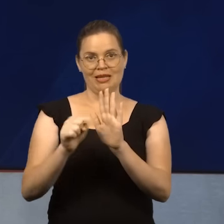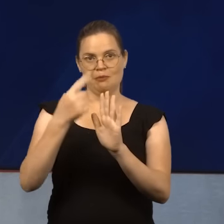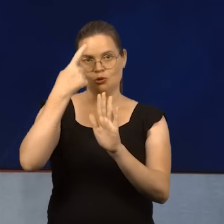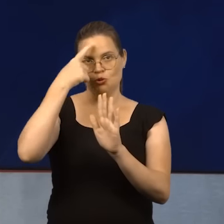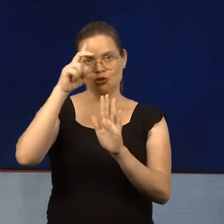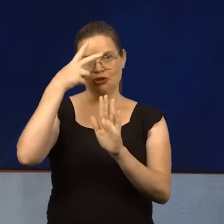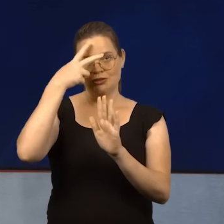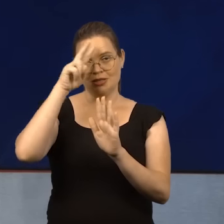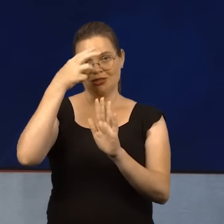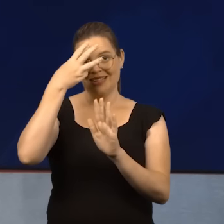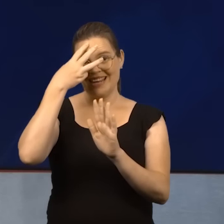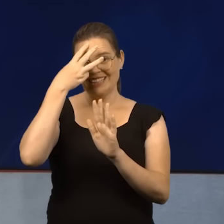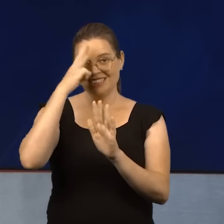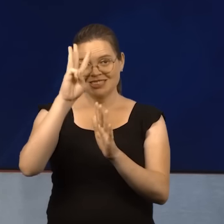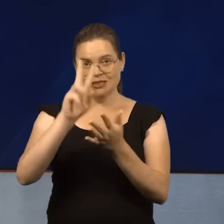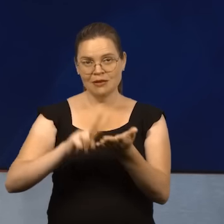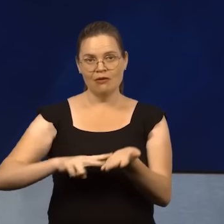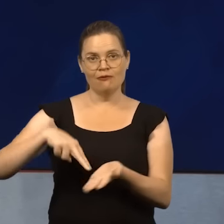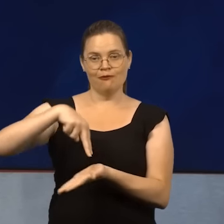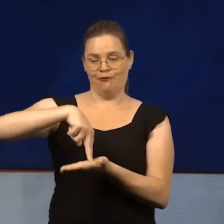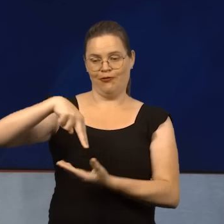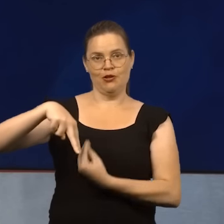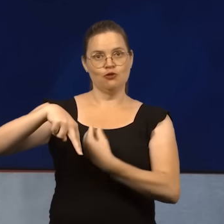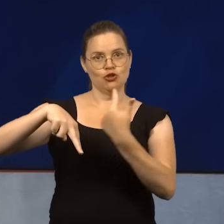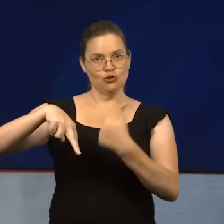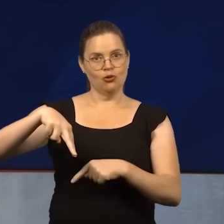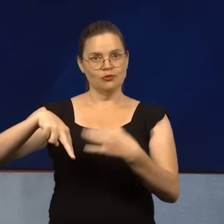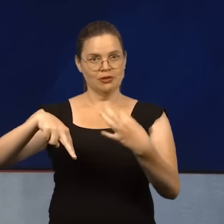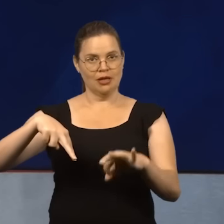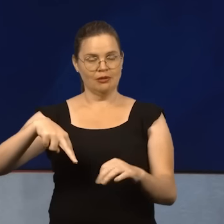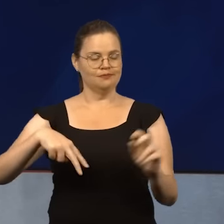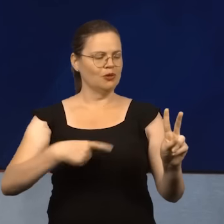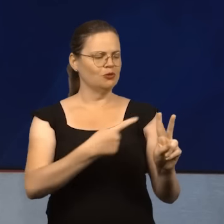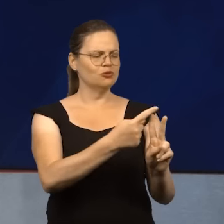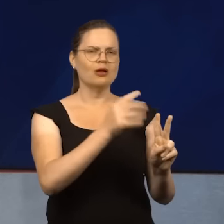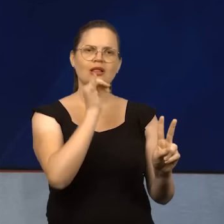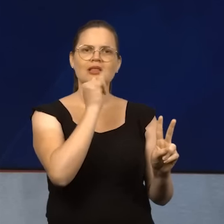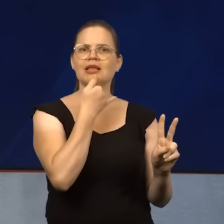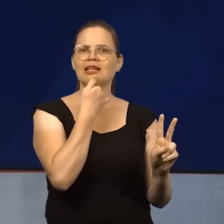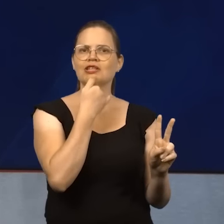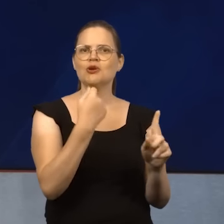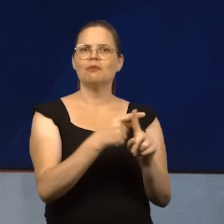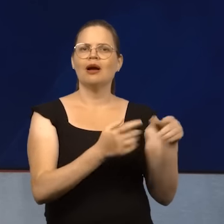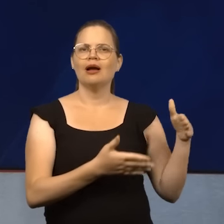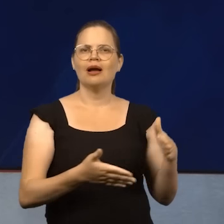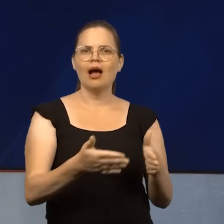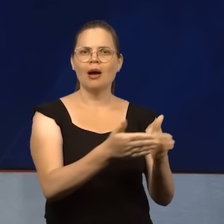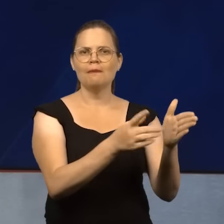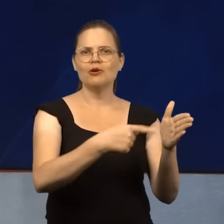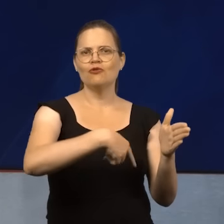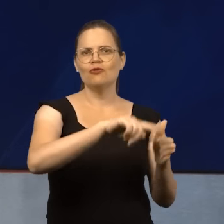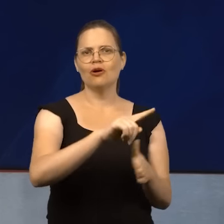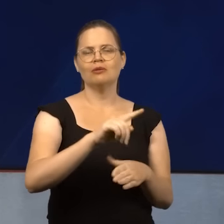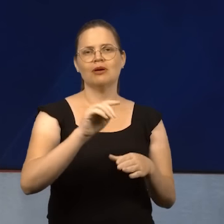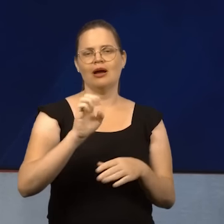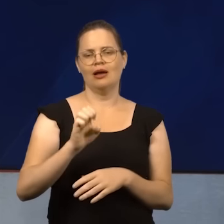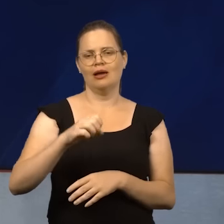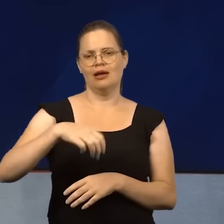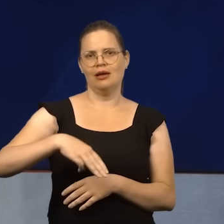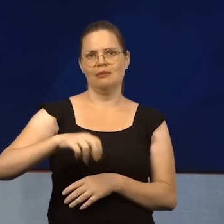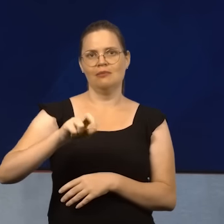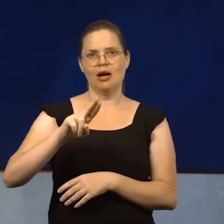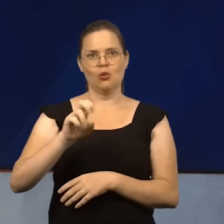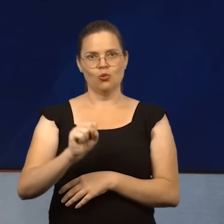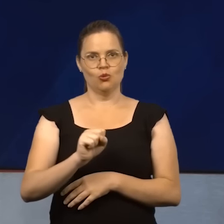Esses dois discípulos, eles inclusive estavam retornando para Emaús,